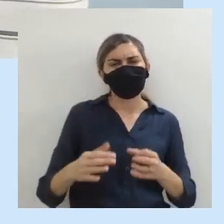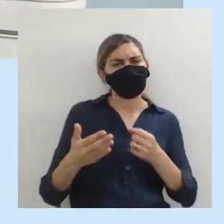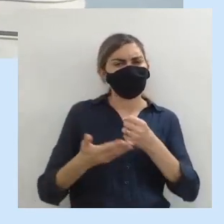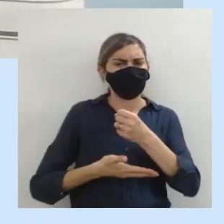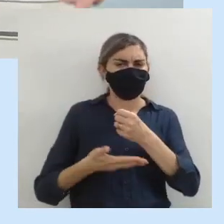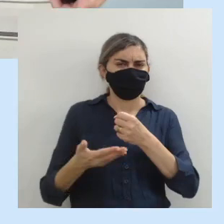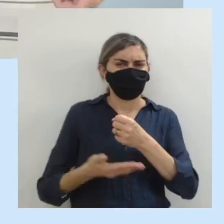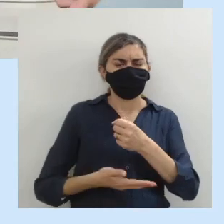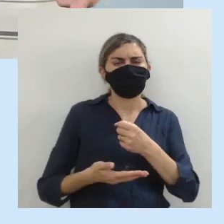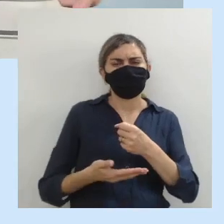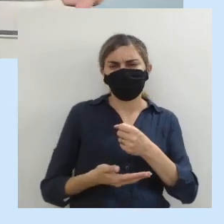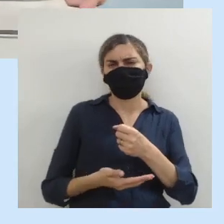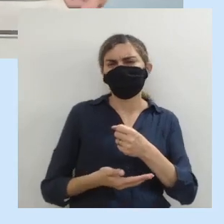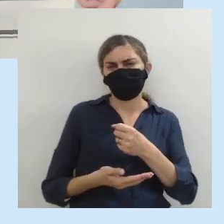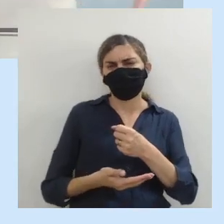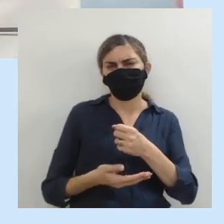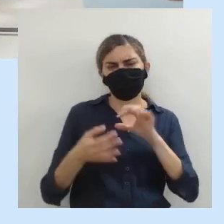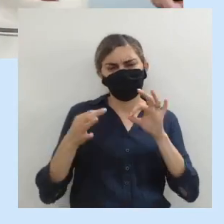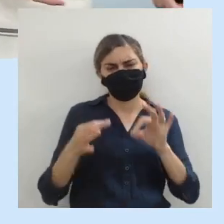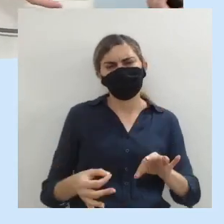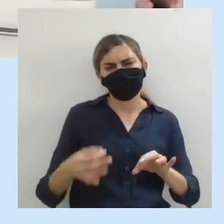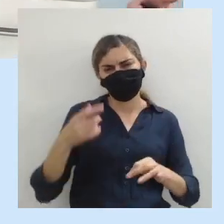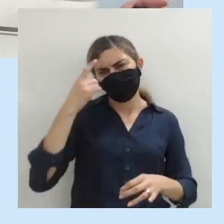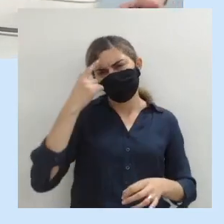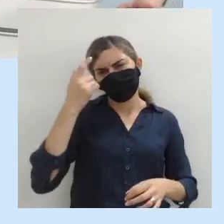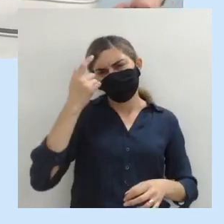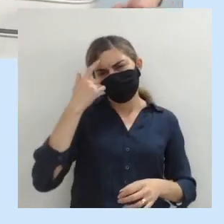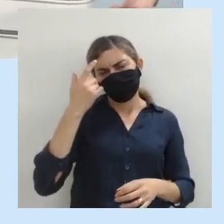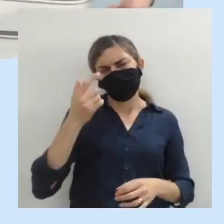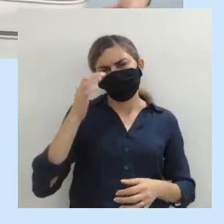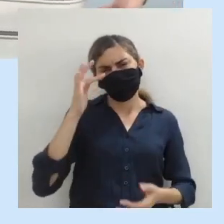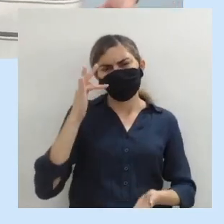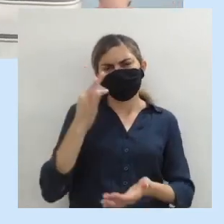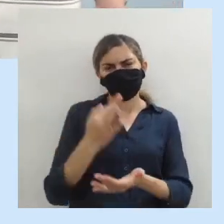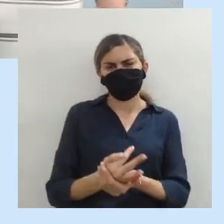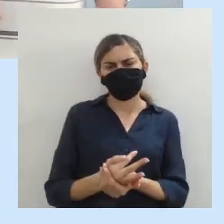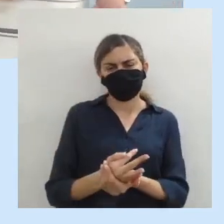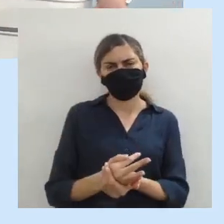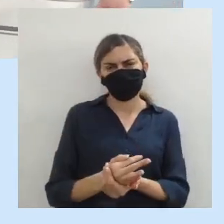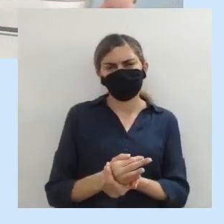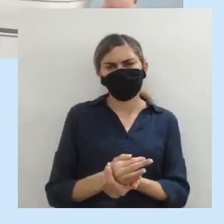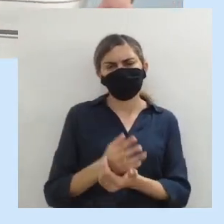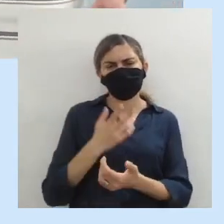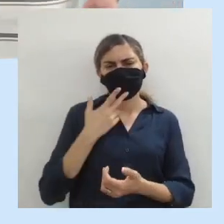Basear, da base, certo? Racional, a fé, certo?